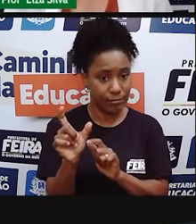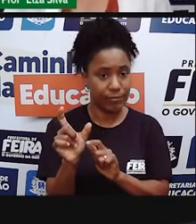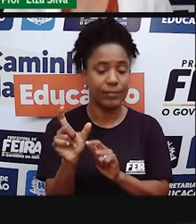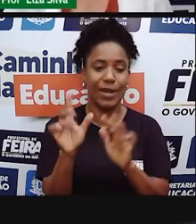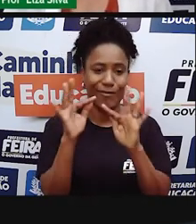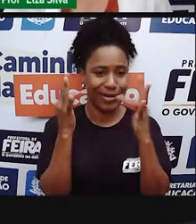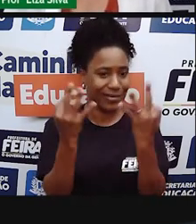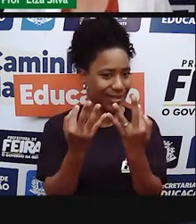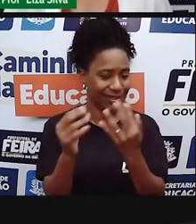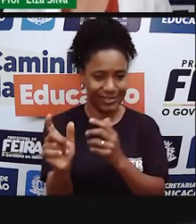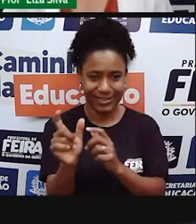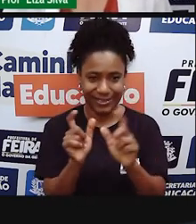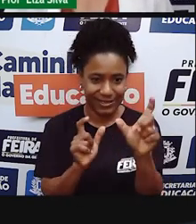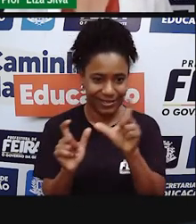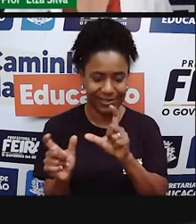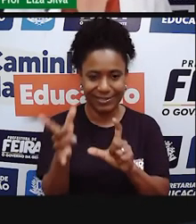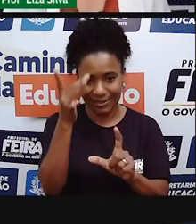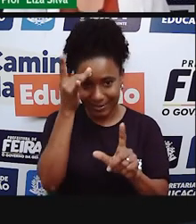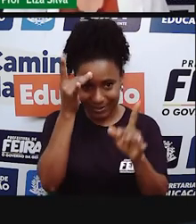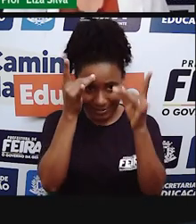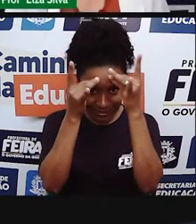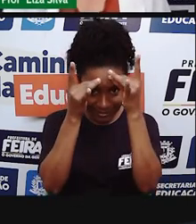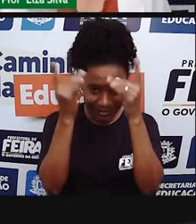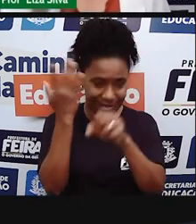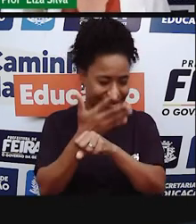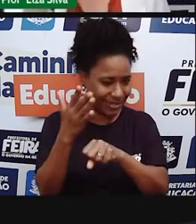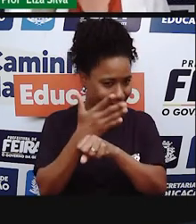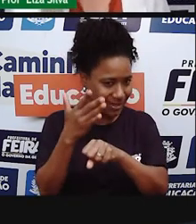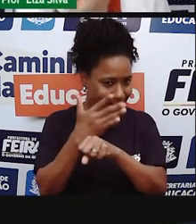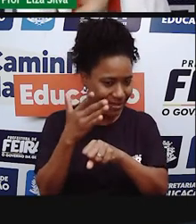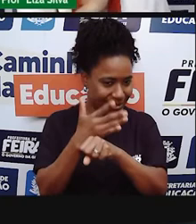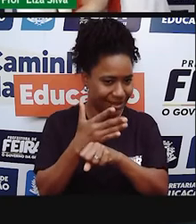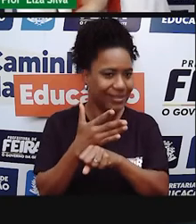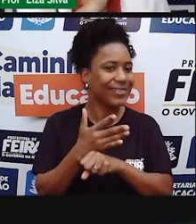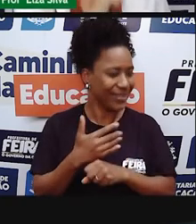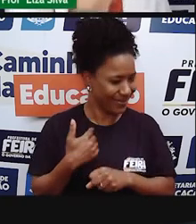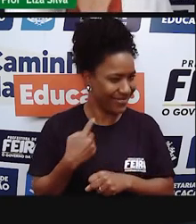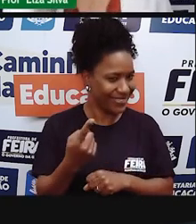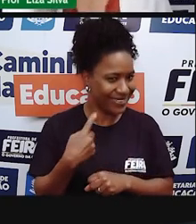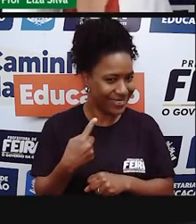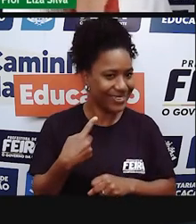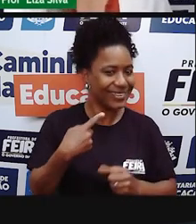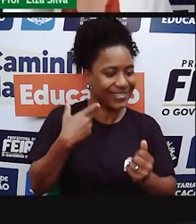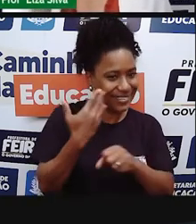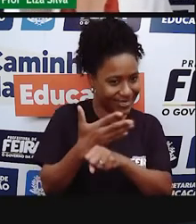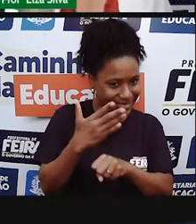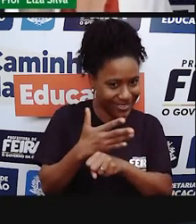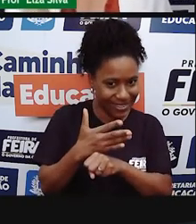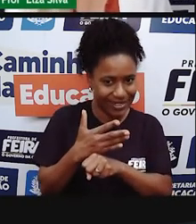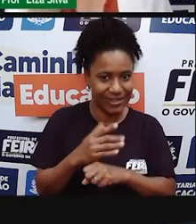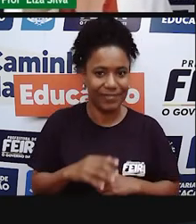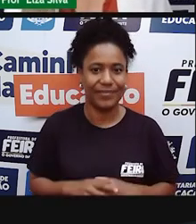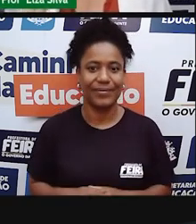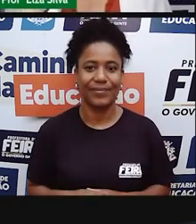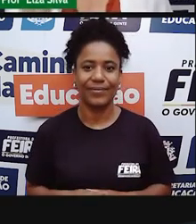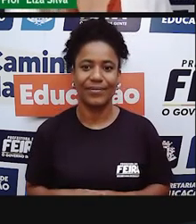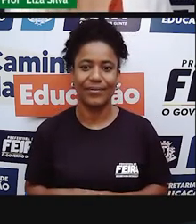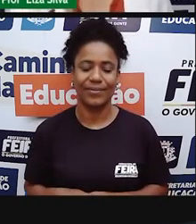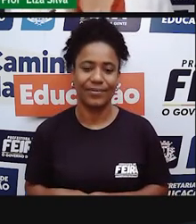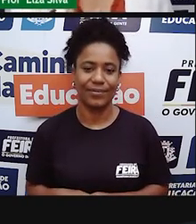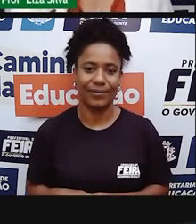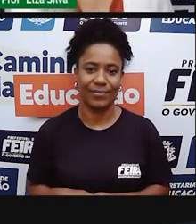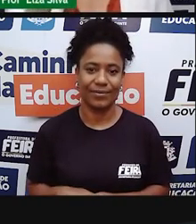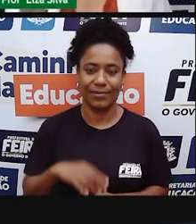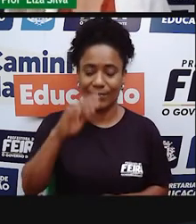familiar. Ok? Vamos praticar um pouquinho, eu e vocês? Daddy, daddy, ambos